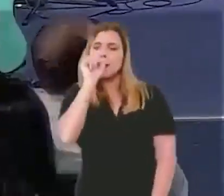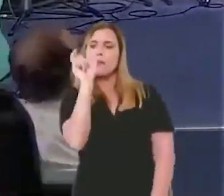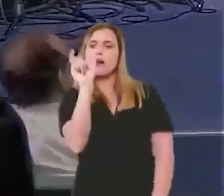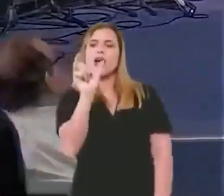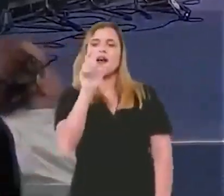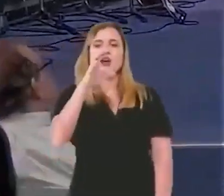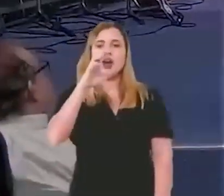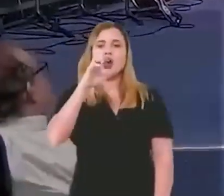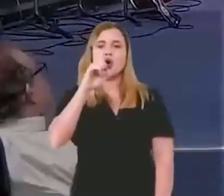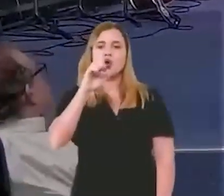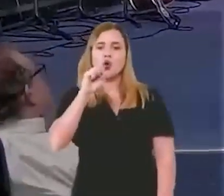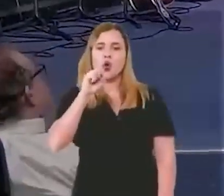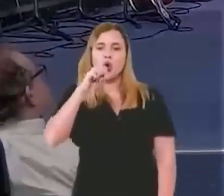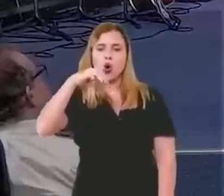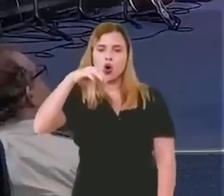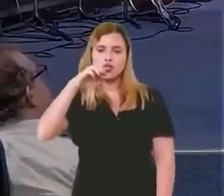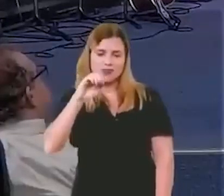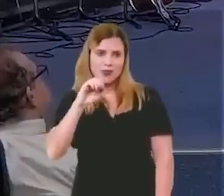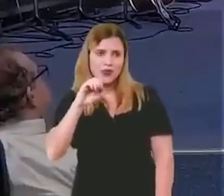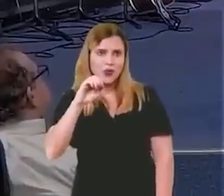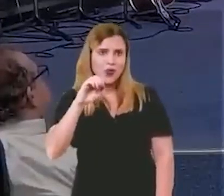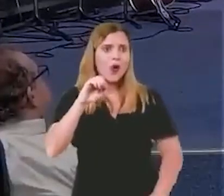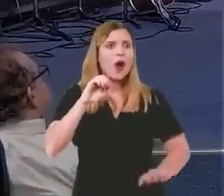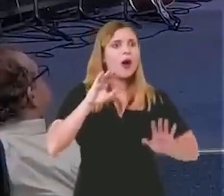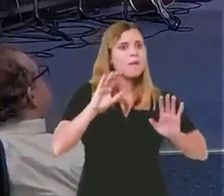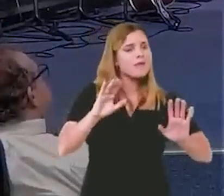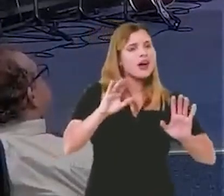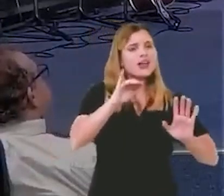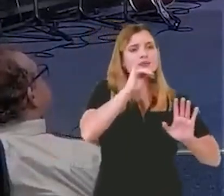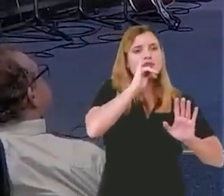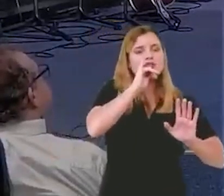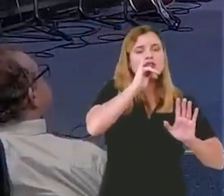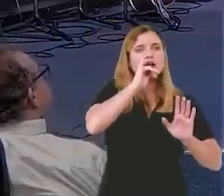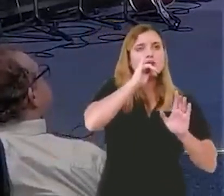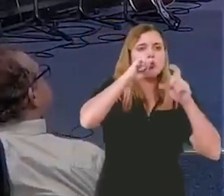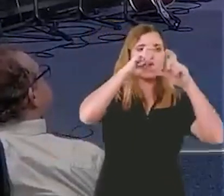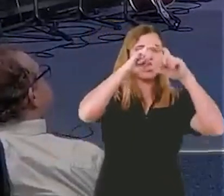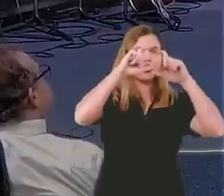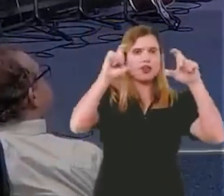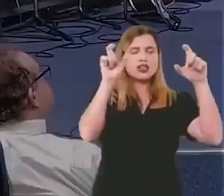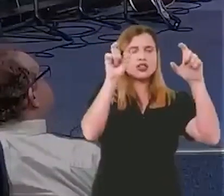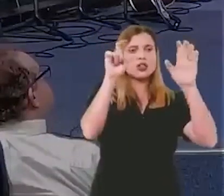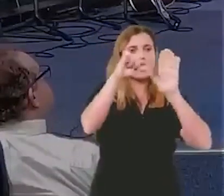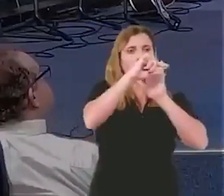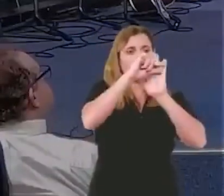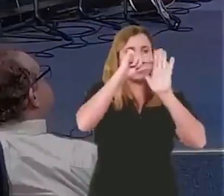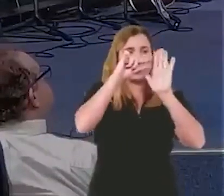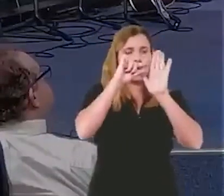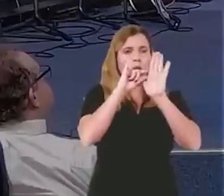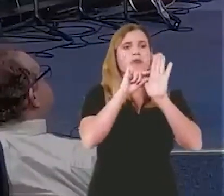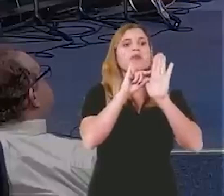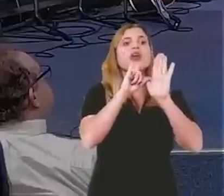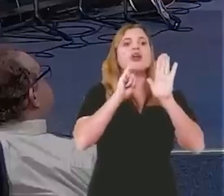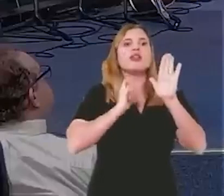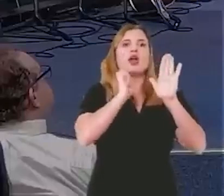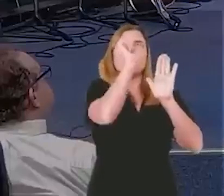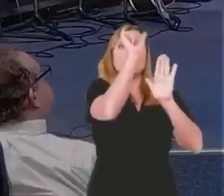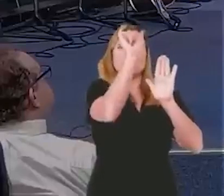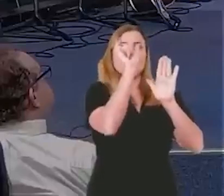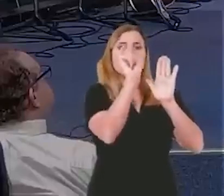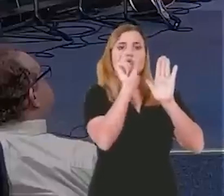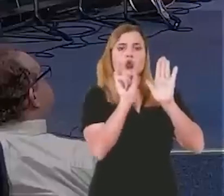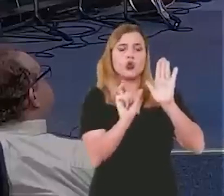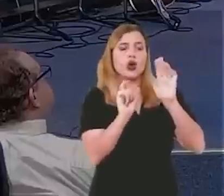versículo, uma mesma palavra repetida três vezes. E cada vez que ela aparece, ela tem um significado